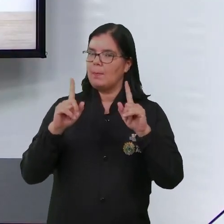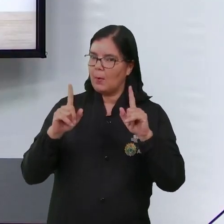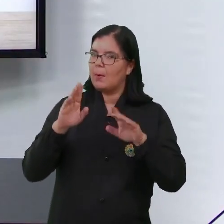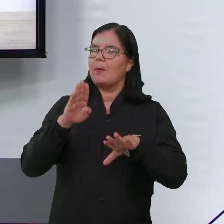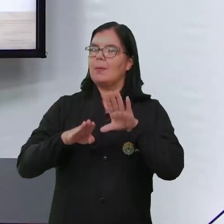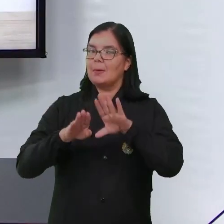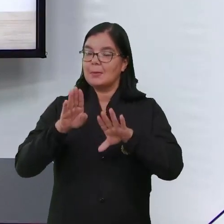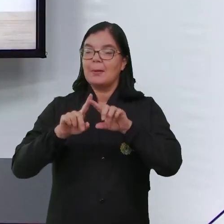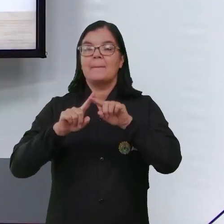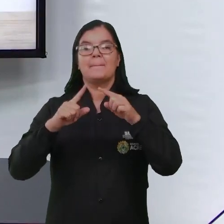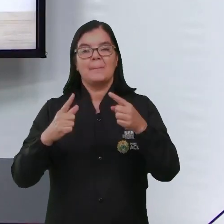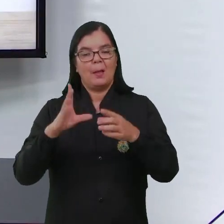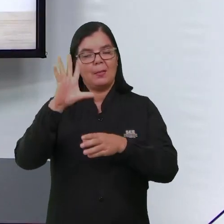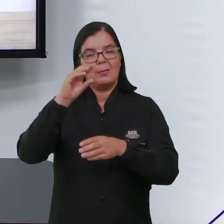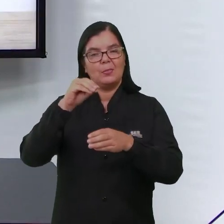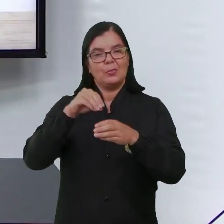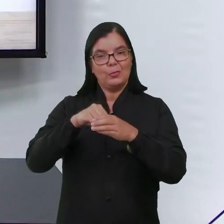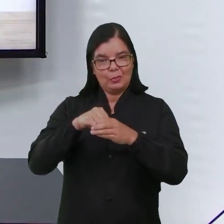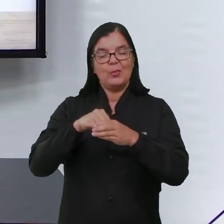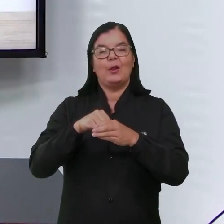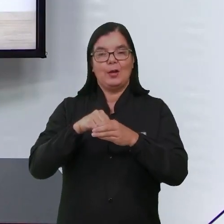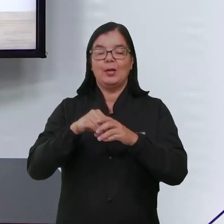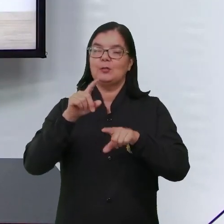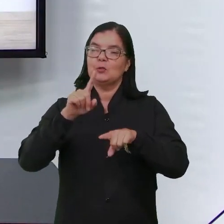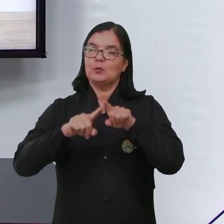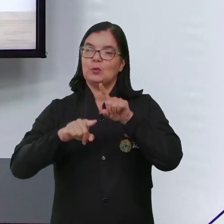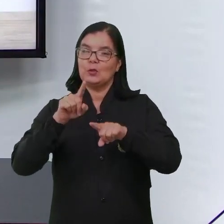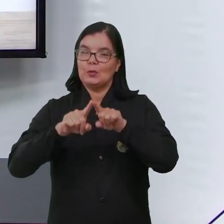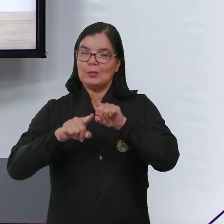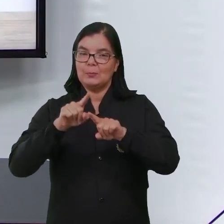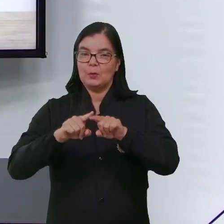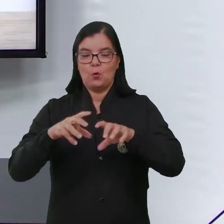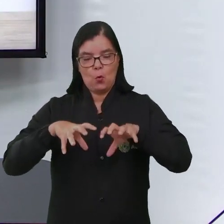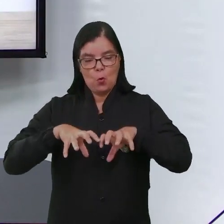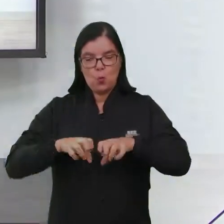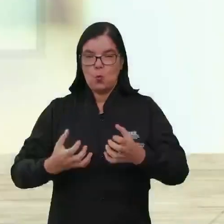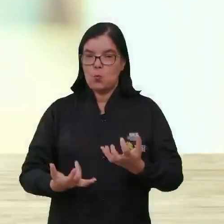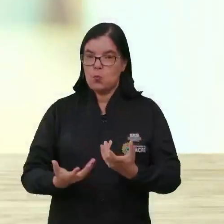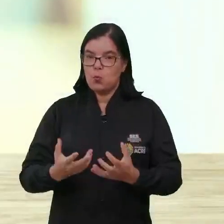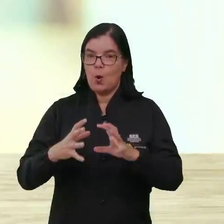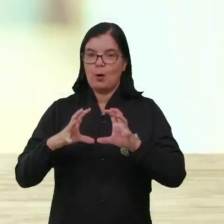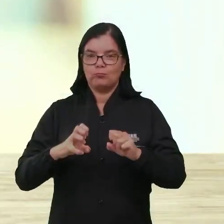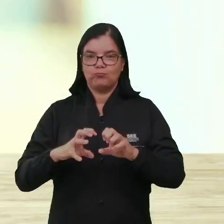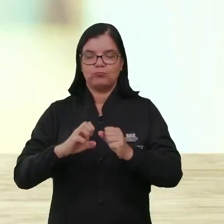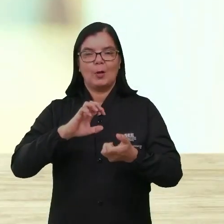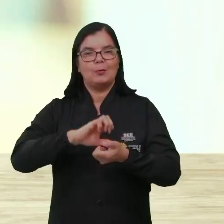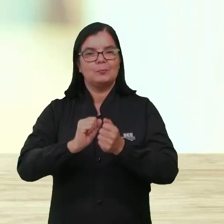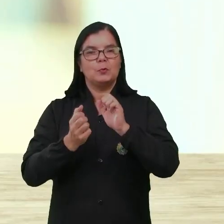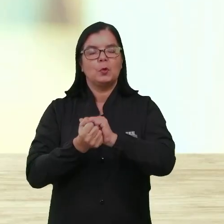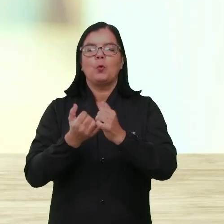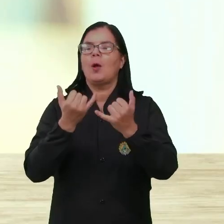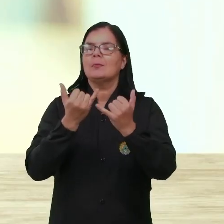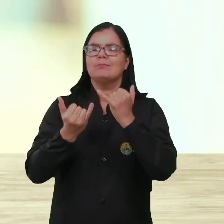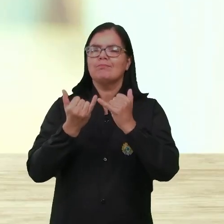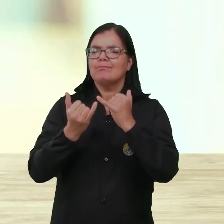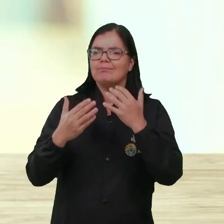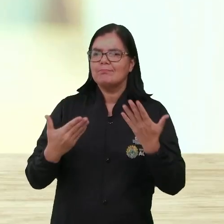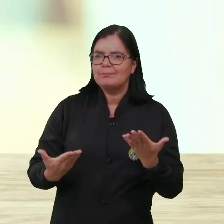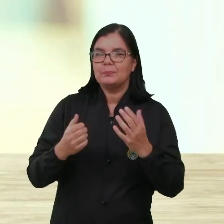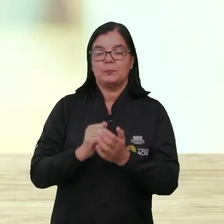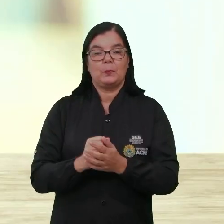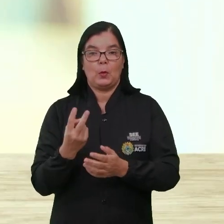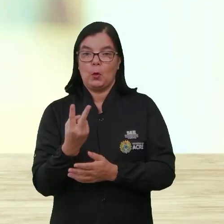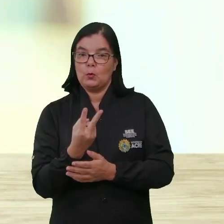diferentes, né? Eles estão ali dentro dos materiais cerâmicos. Então, quais são as semelhanças entre eles, gente? Os